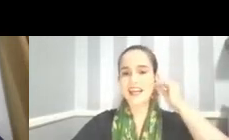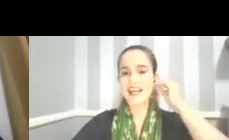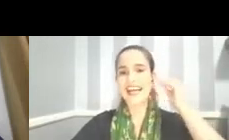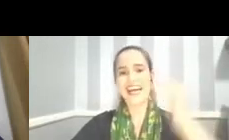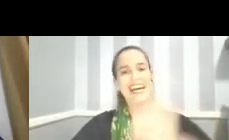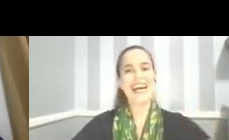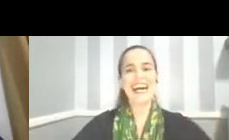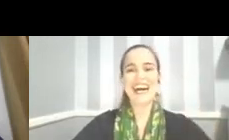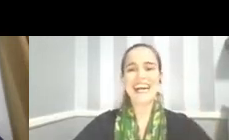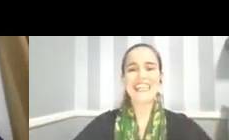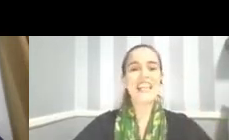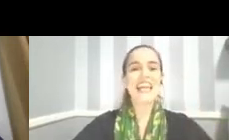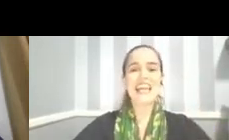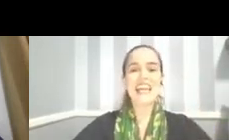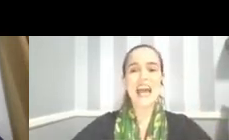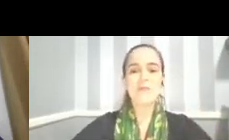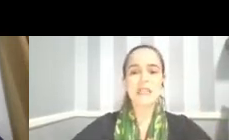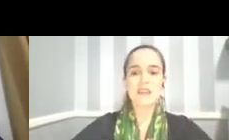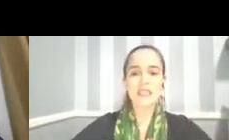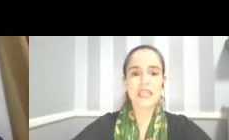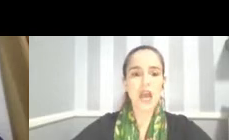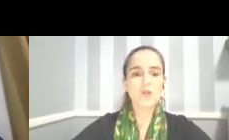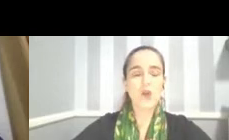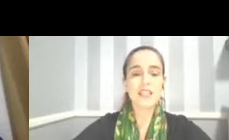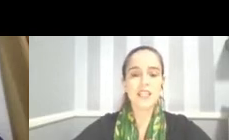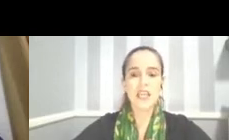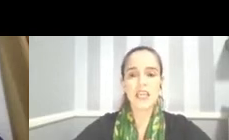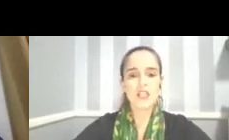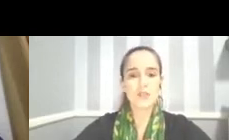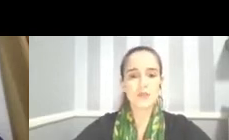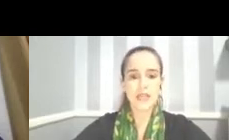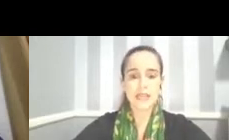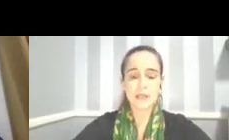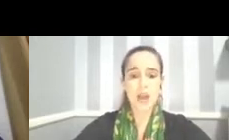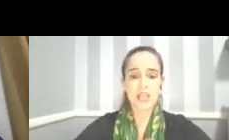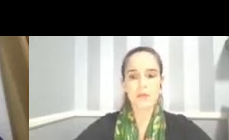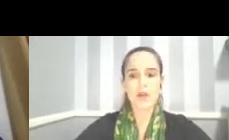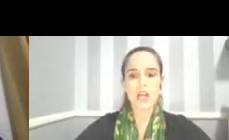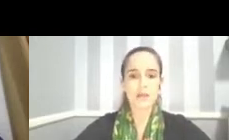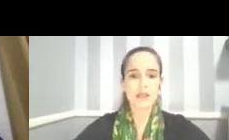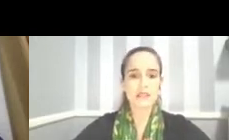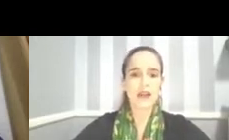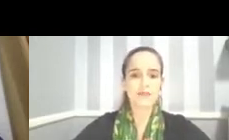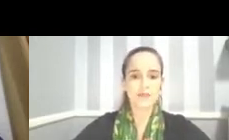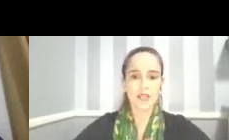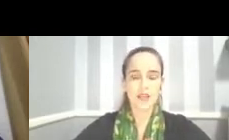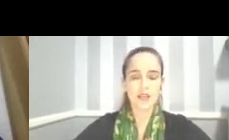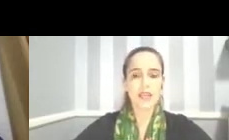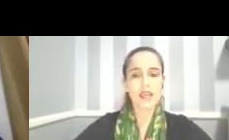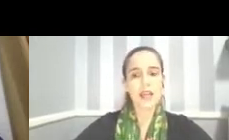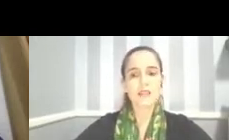aí. Nunca vi. E a pressão arterial torna esse ritmo, e essa hemorragia, uma hemorragia mais